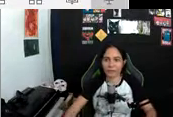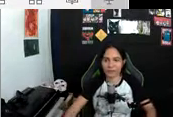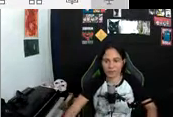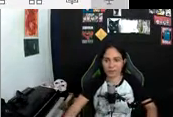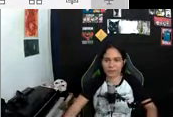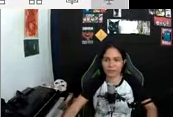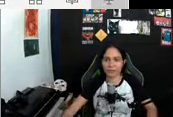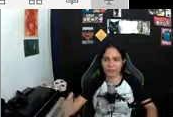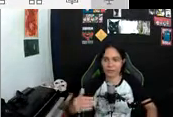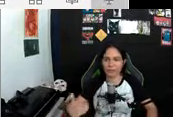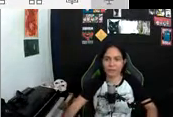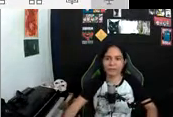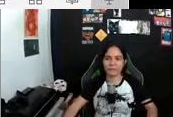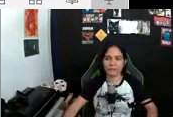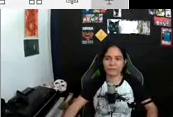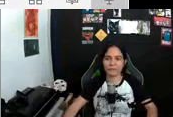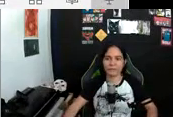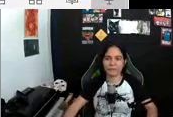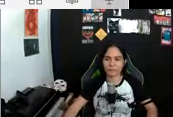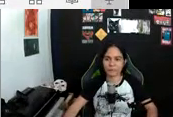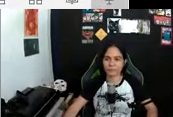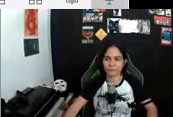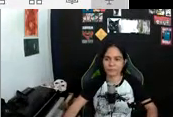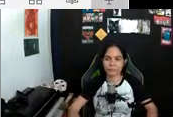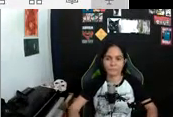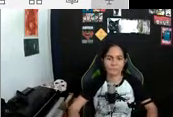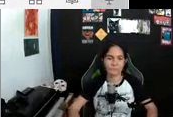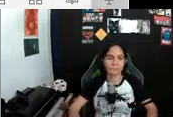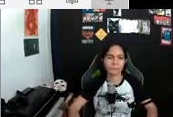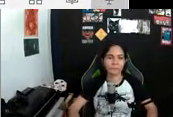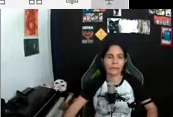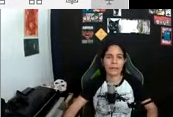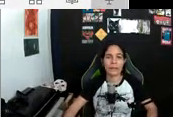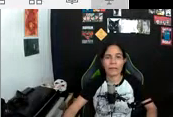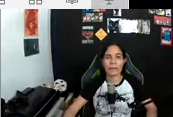cada formação, que a gente está falando agora há pouco.